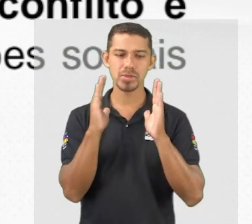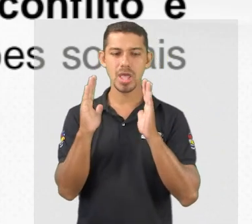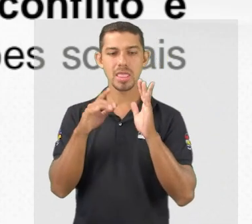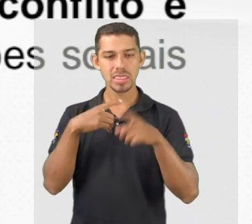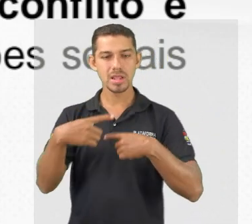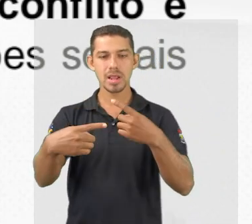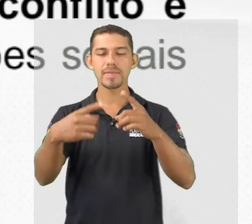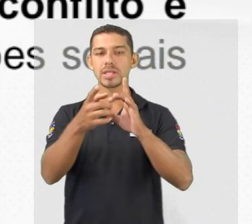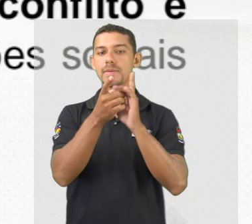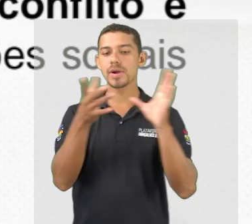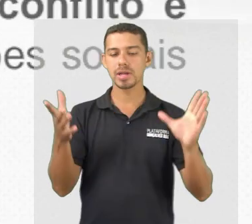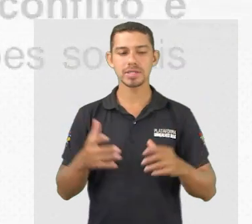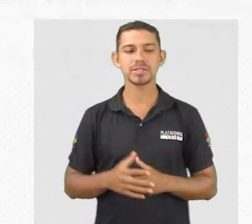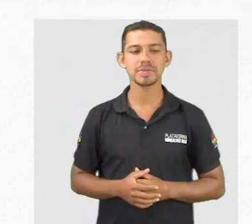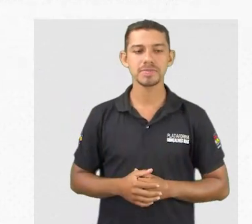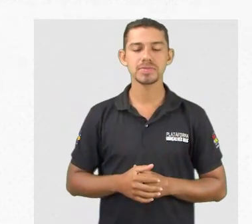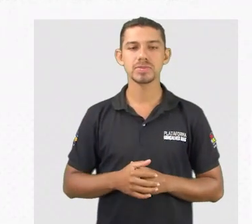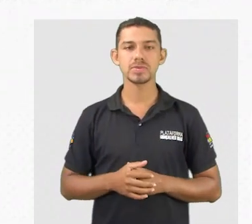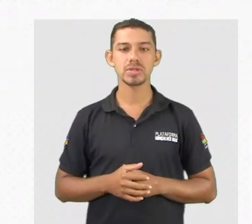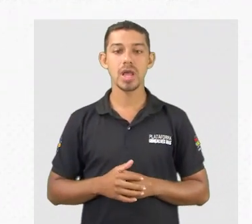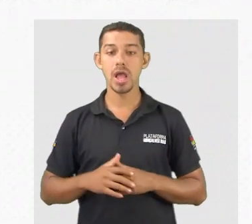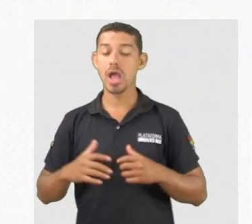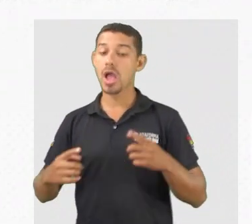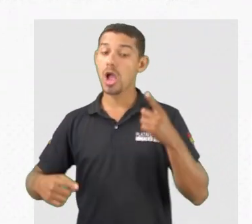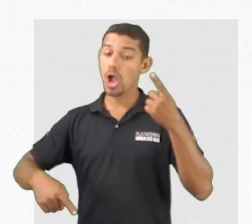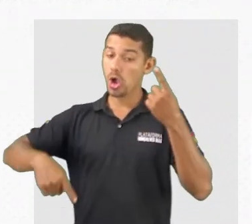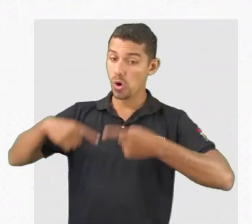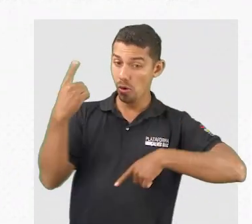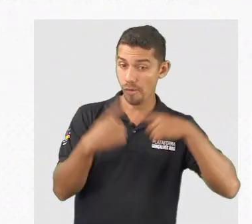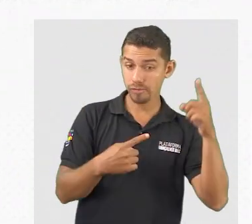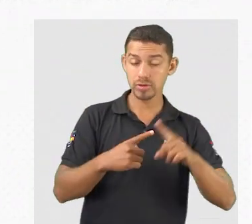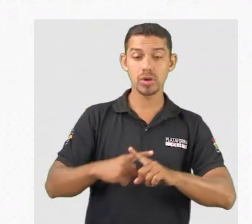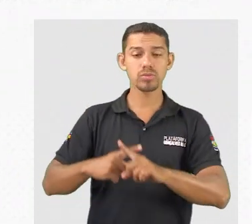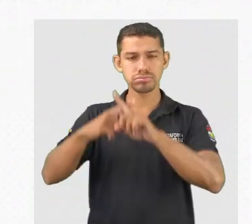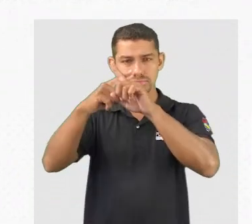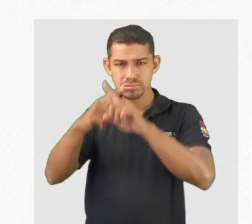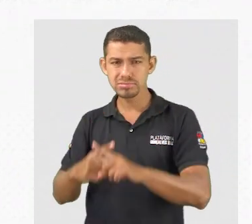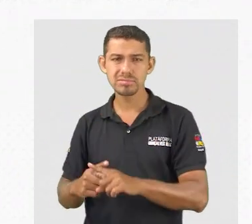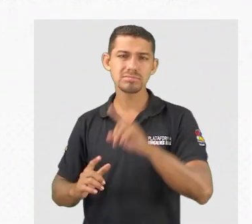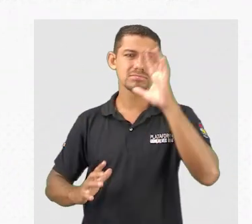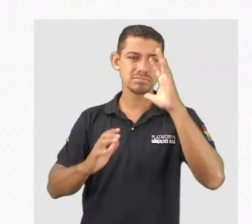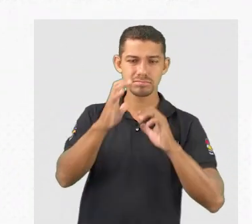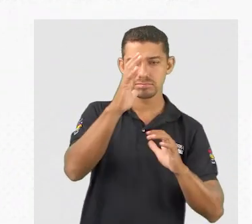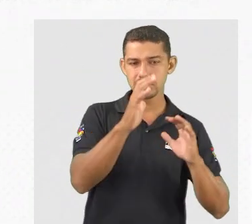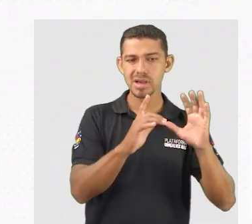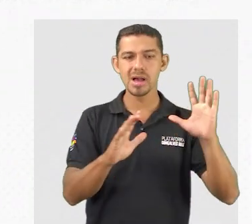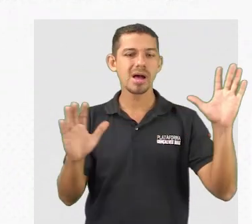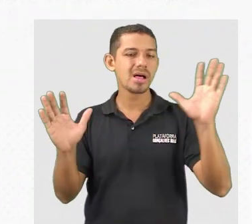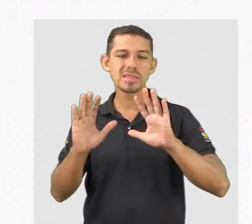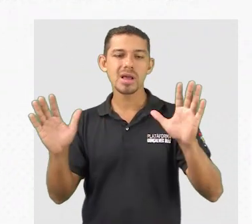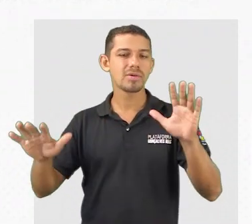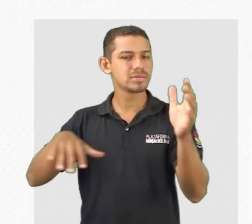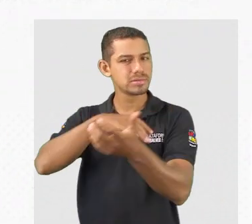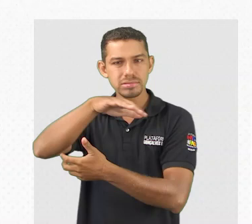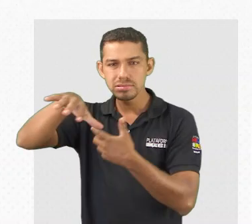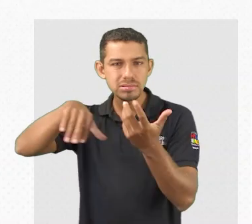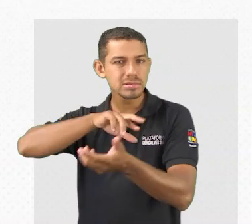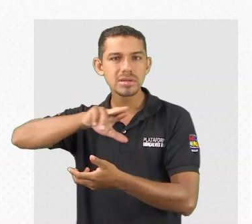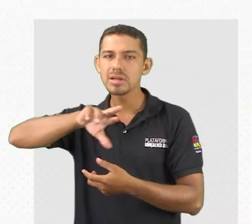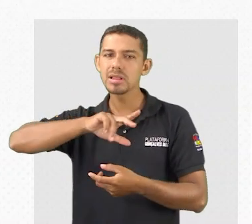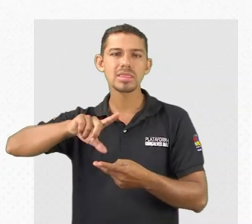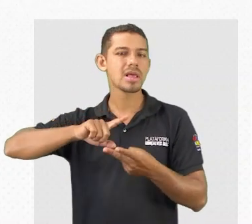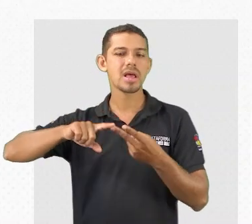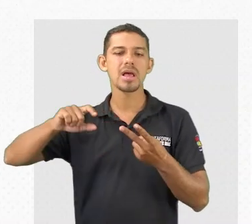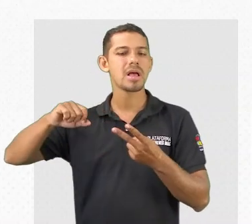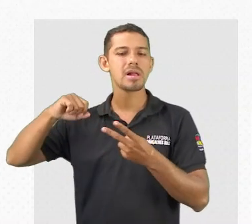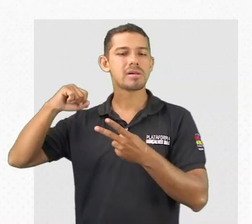dinâmica democrática. E aí, pessoal, conflito e confronto não quer dizer arruaça, não quer dizer